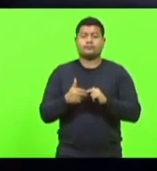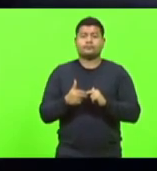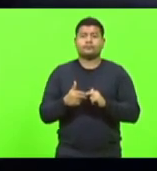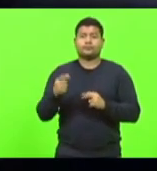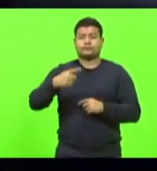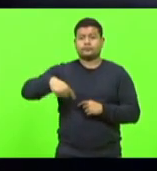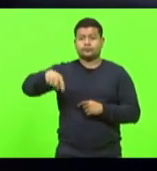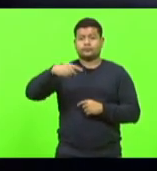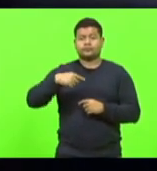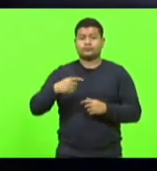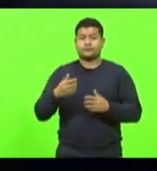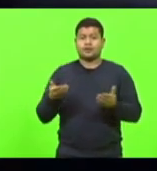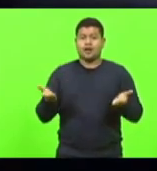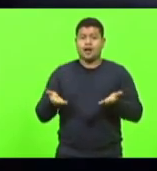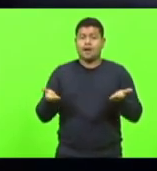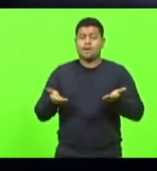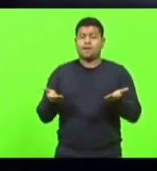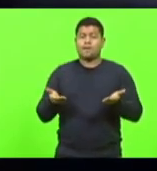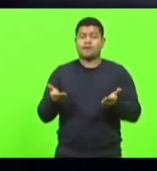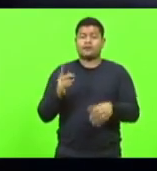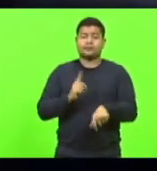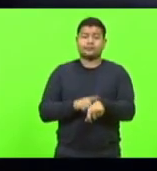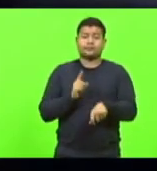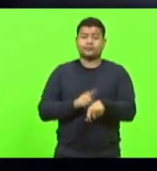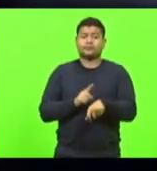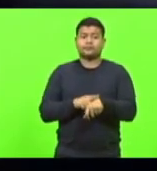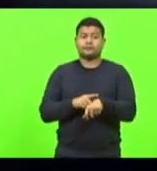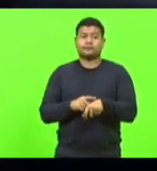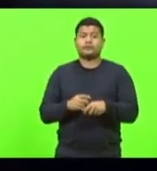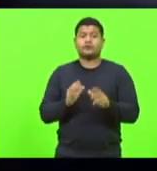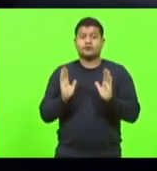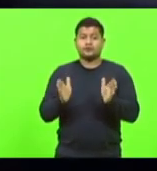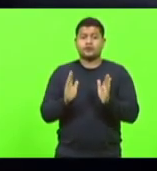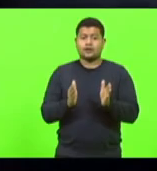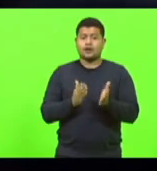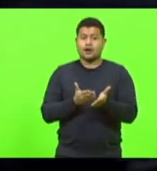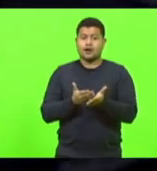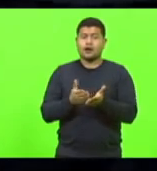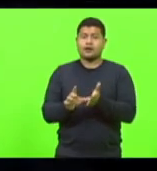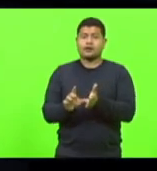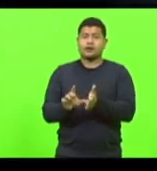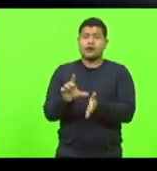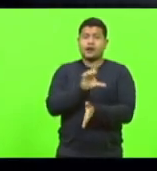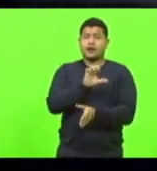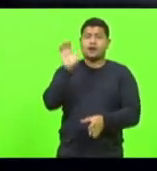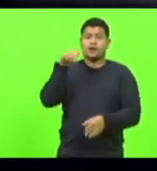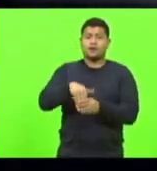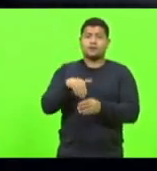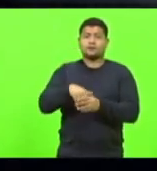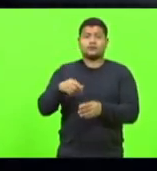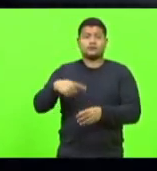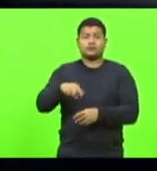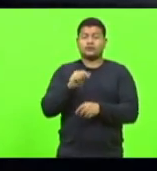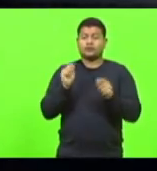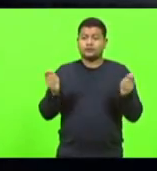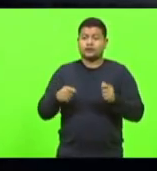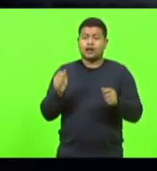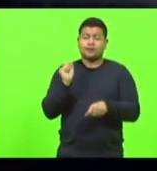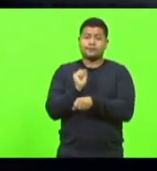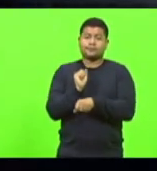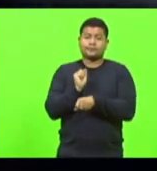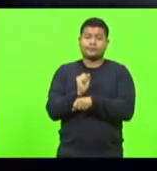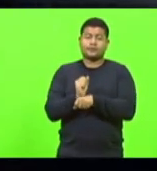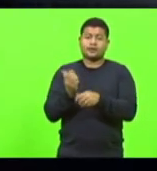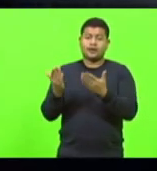abrindo a brecha nesse momento antecipando uma votação que nós poderíamos aguardar PEC Paralela